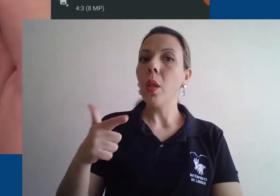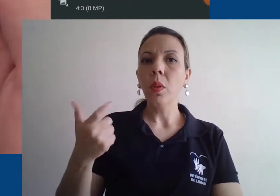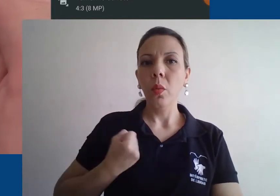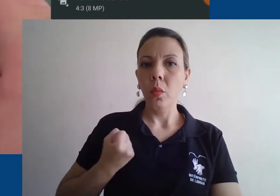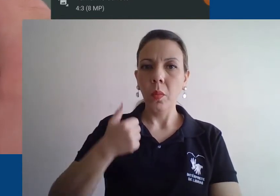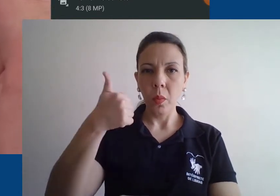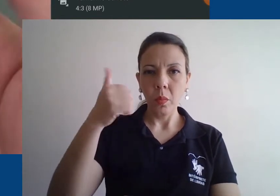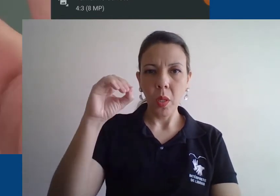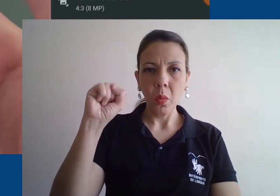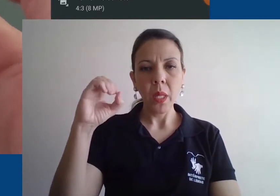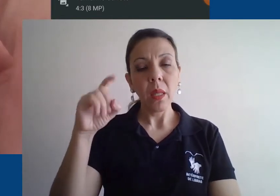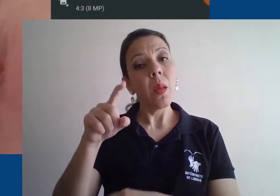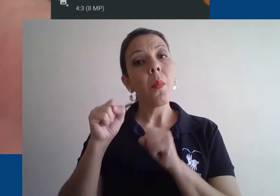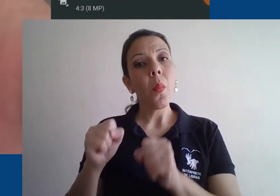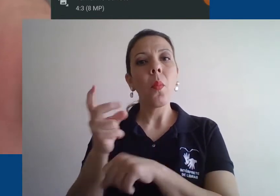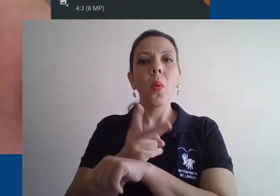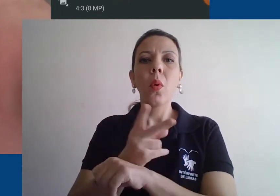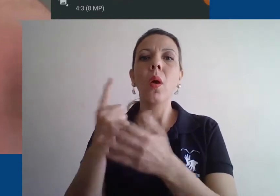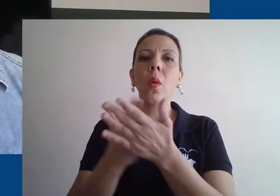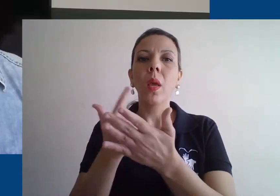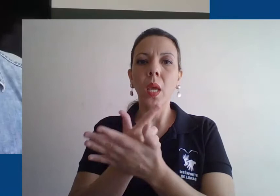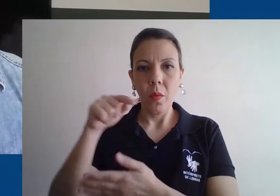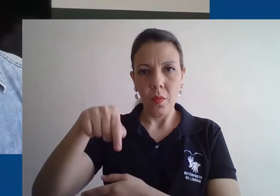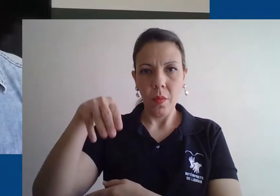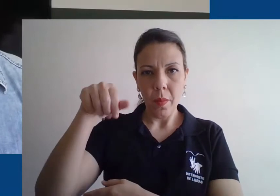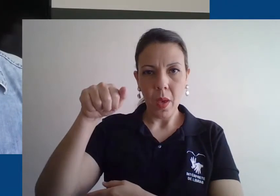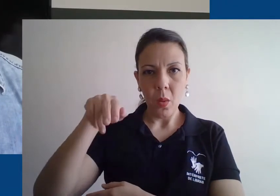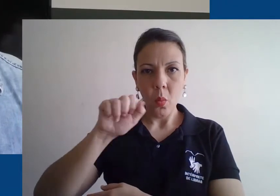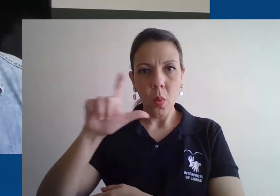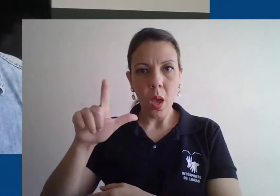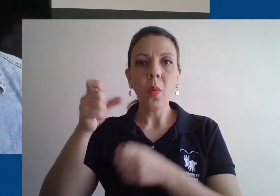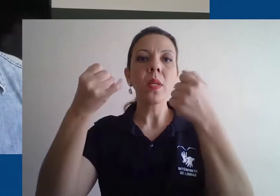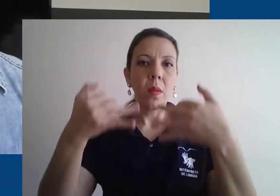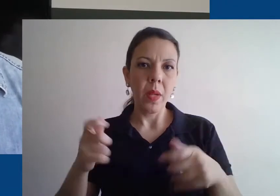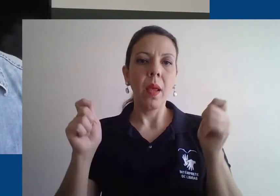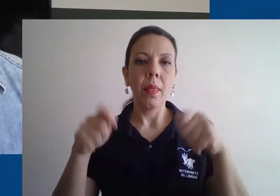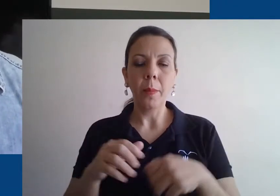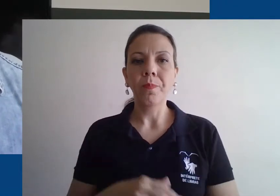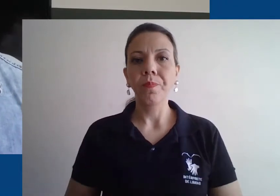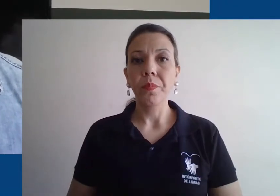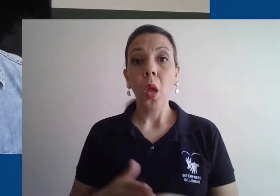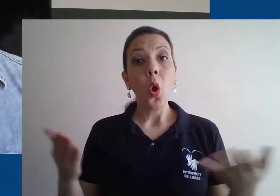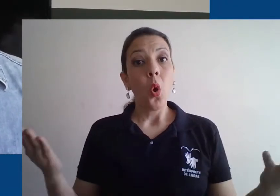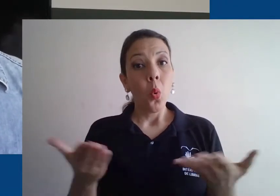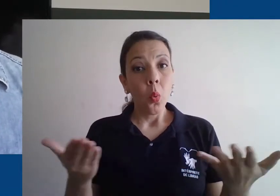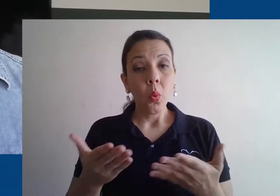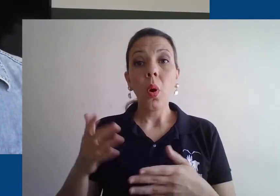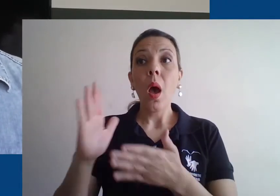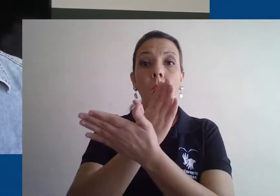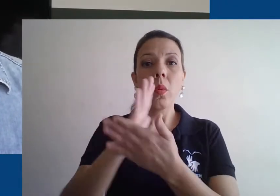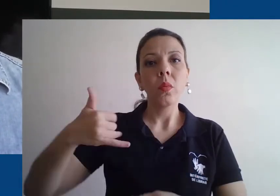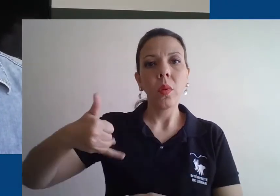do seu celular, que lá vai dizer tudo que você precisa, tá bom? Hoje em dia muitos celulares já filmam até em 2K, 4K, que